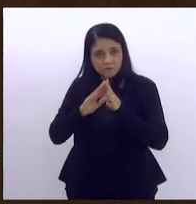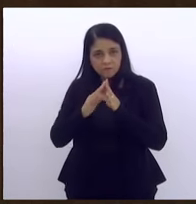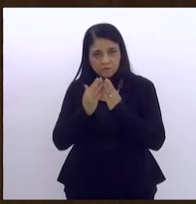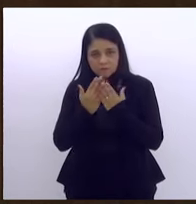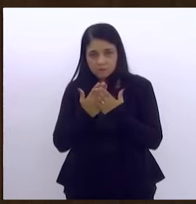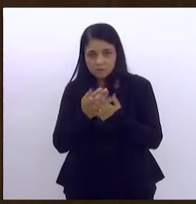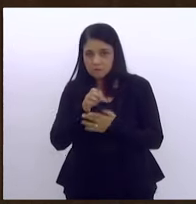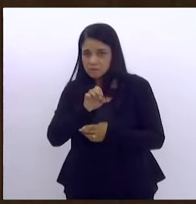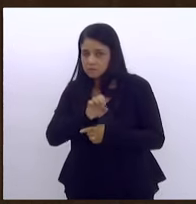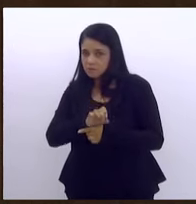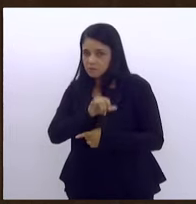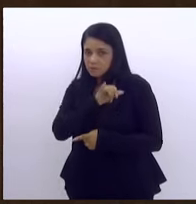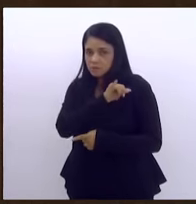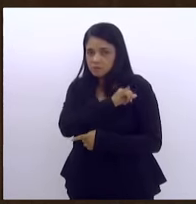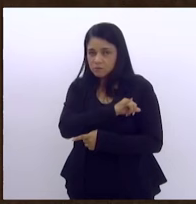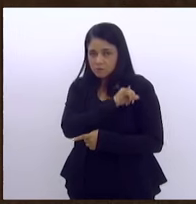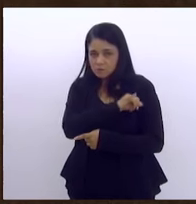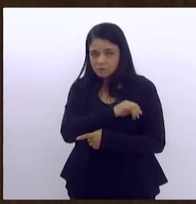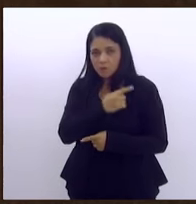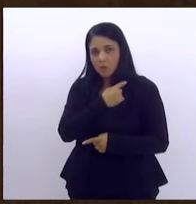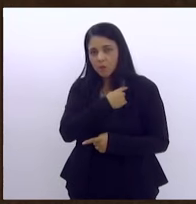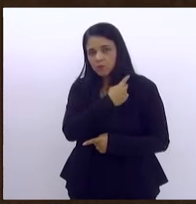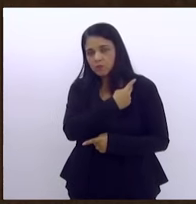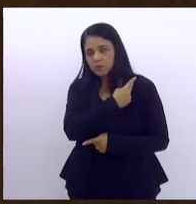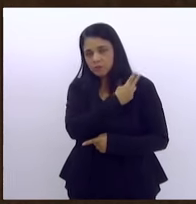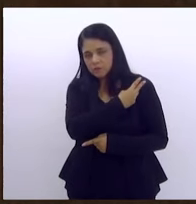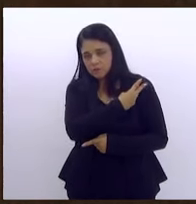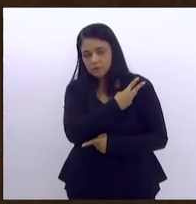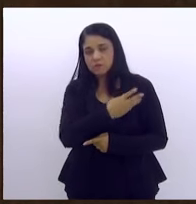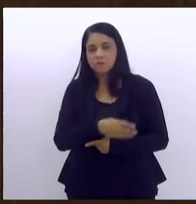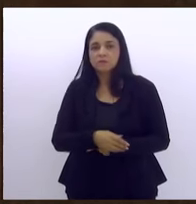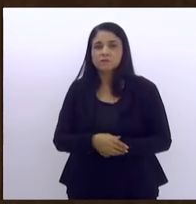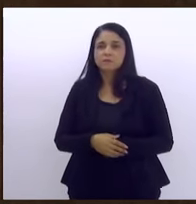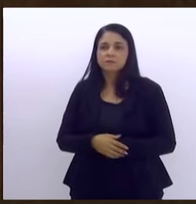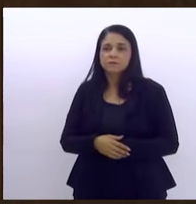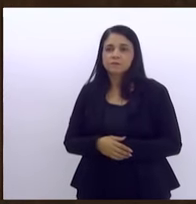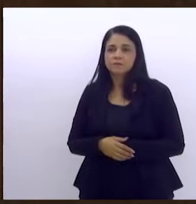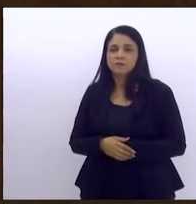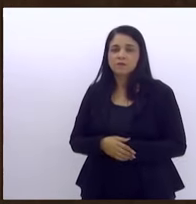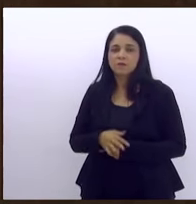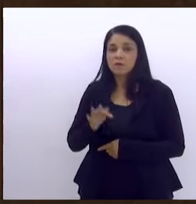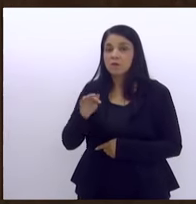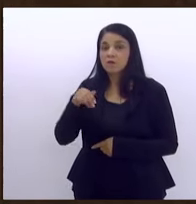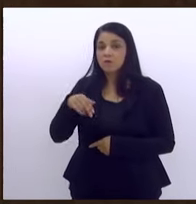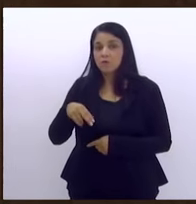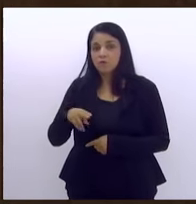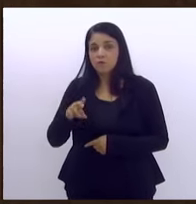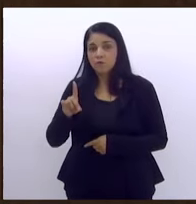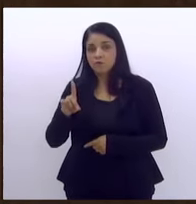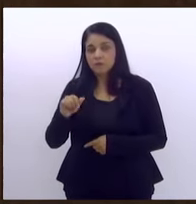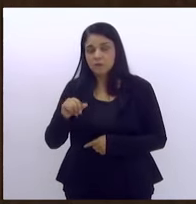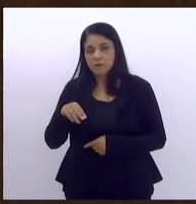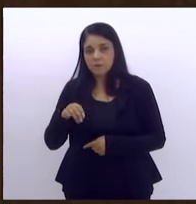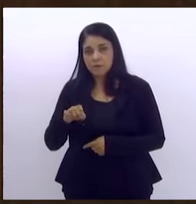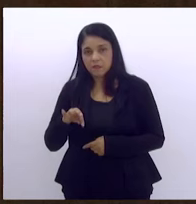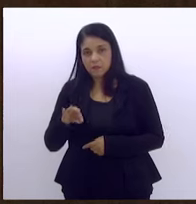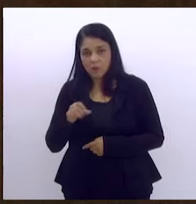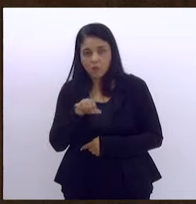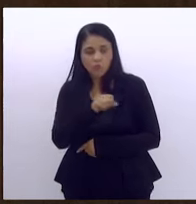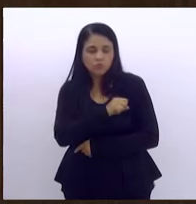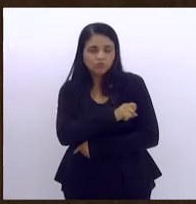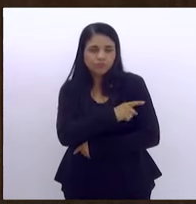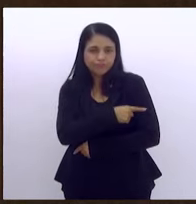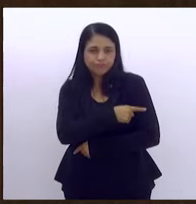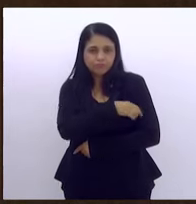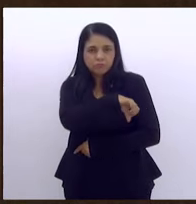no nível fundamental, na escola de nível fundamental, as escolas oficiais, ele